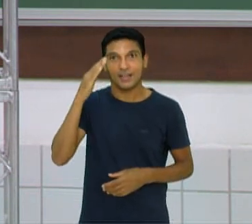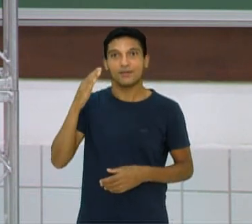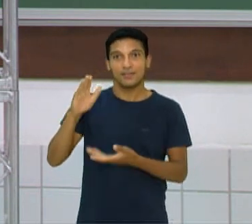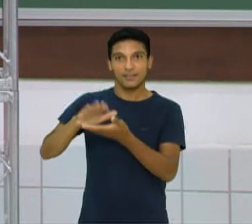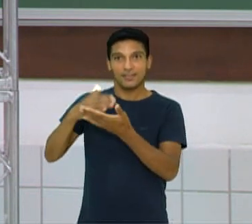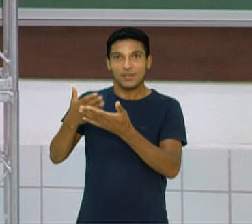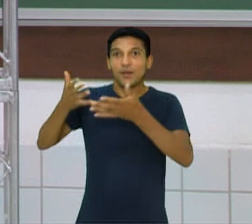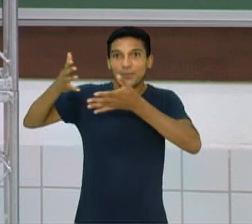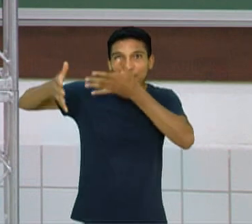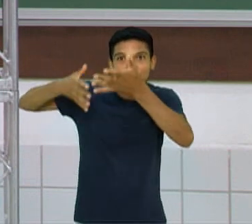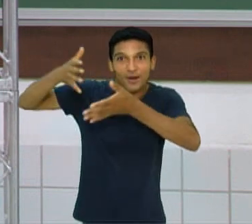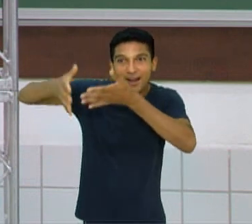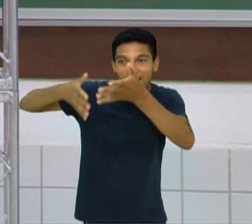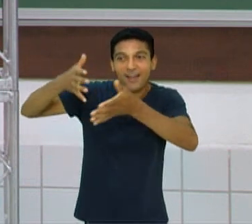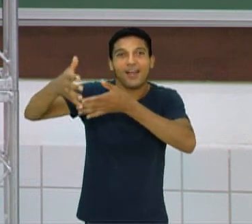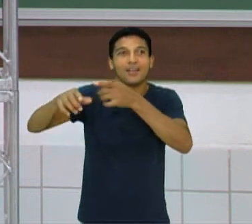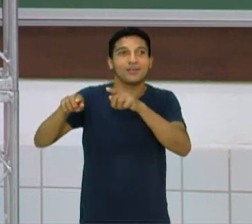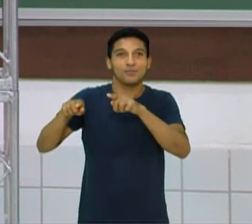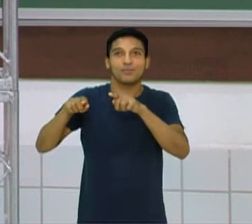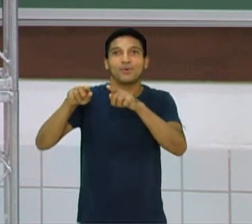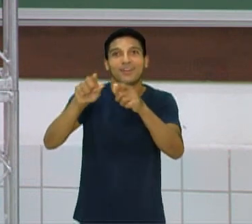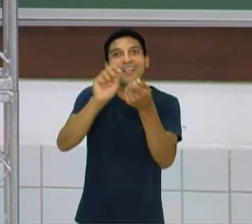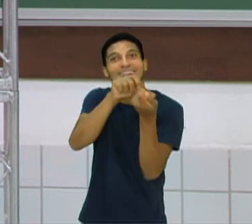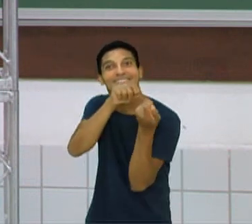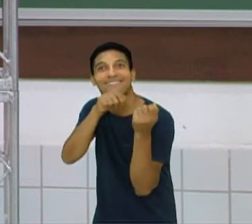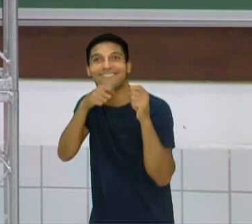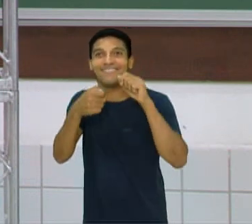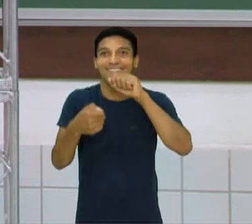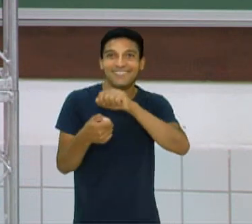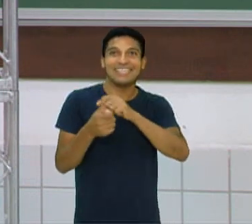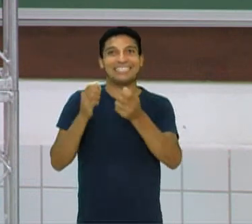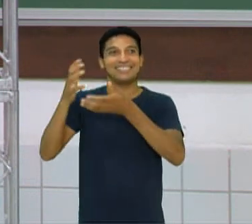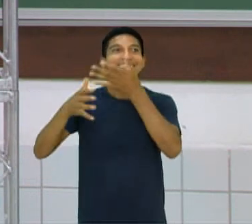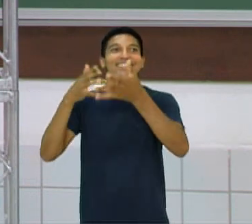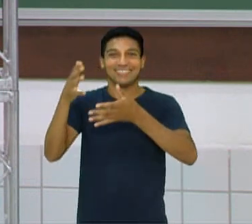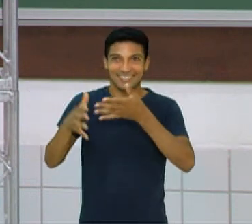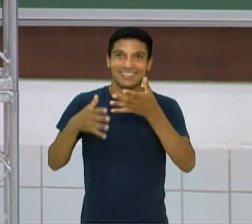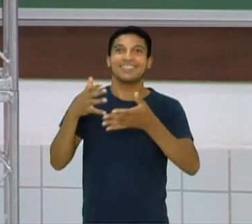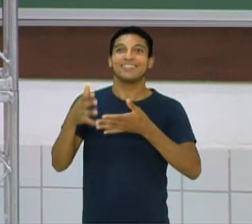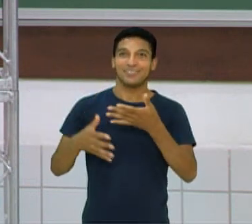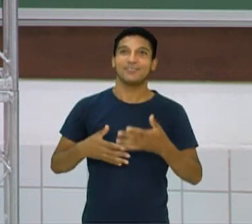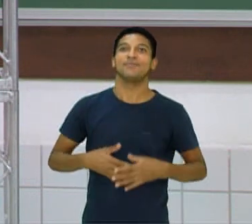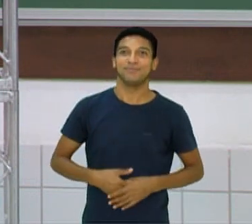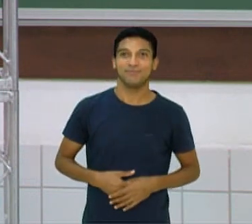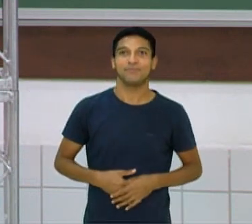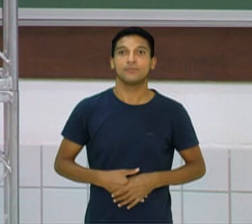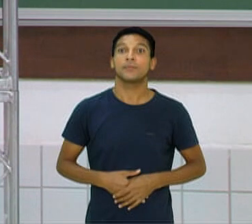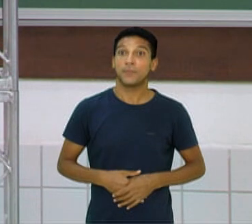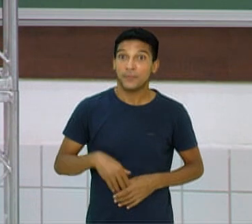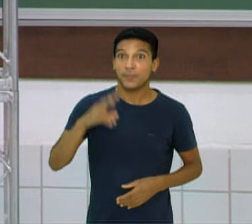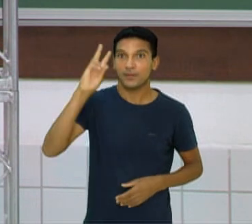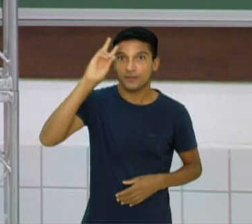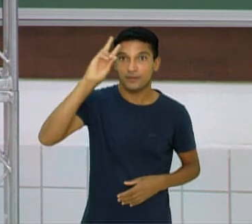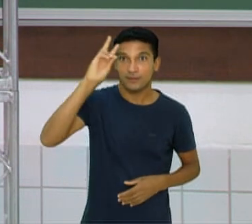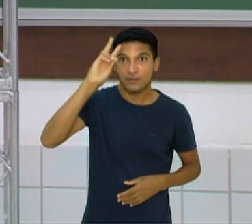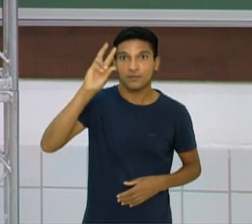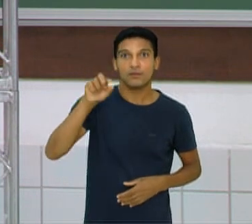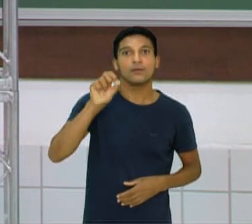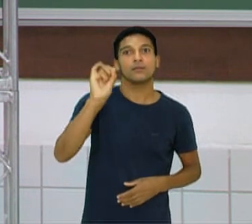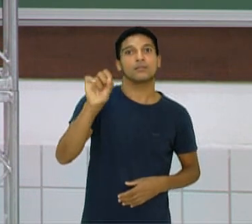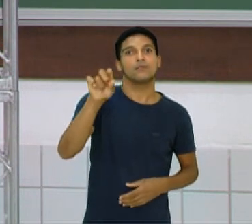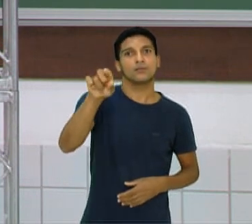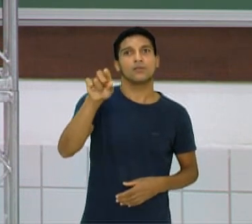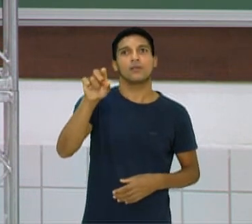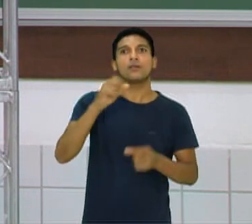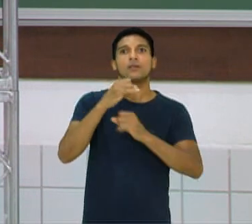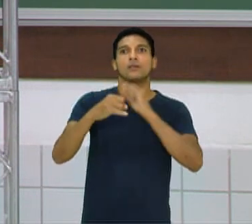aí, fazendo, transformando a nossa aula em Libras. Lembrando ainda, se você não está acessando